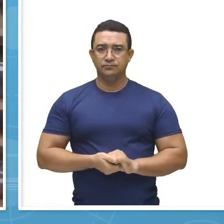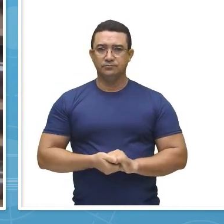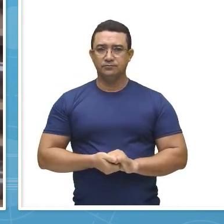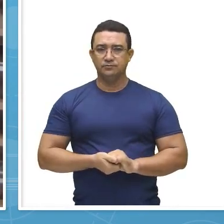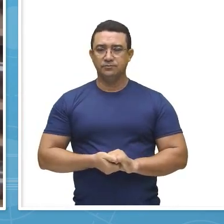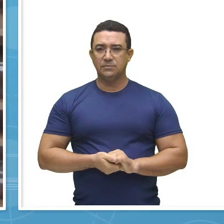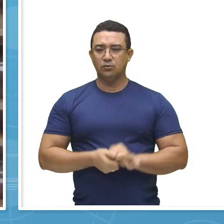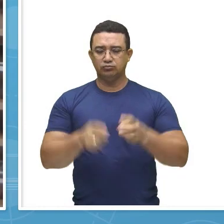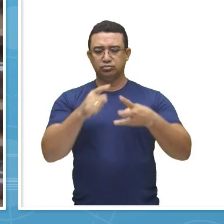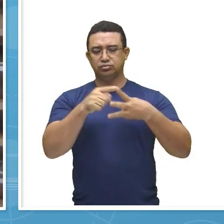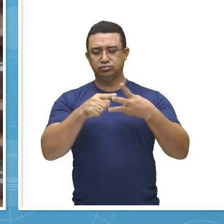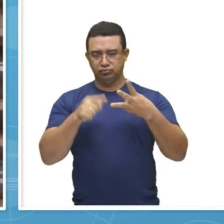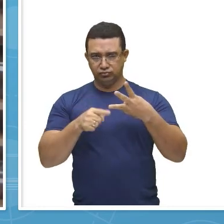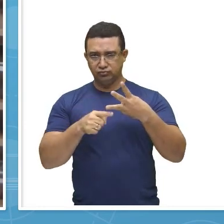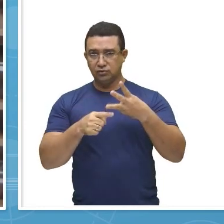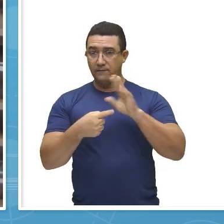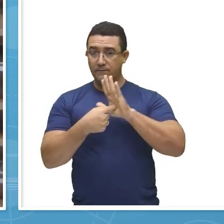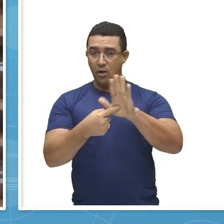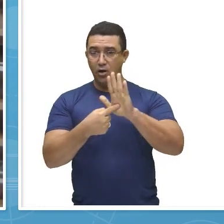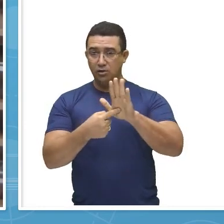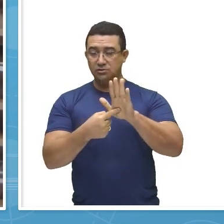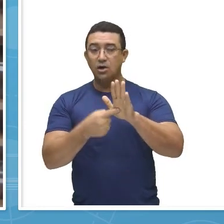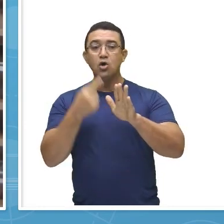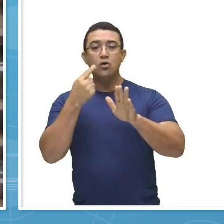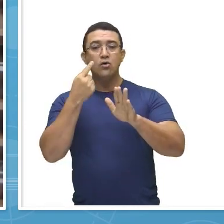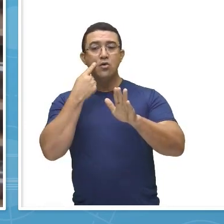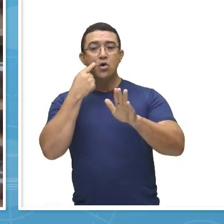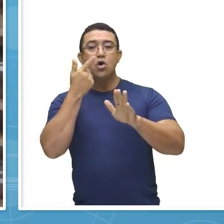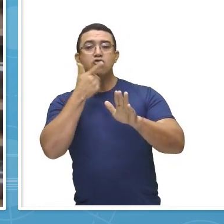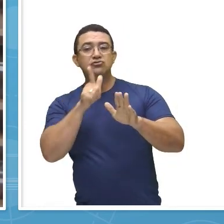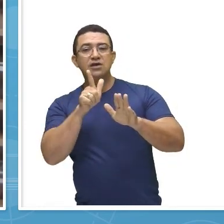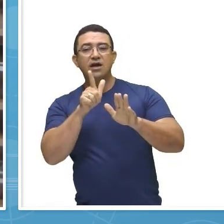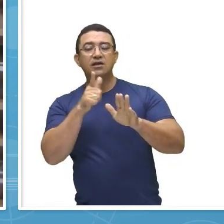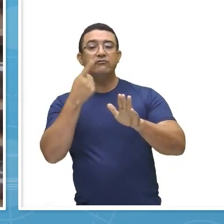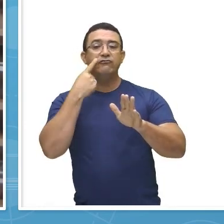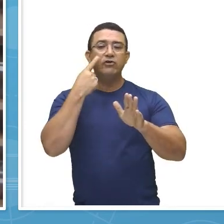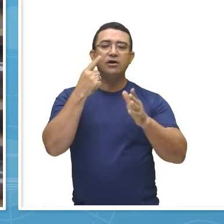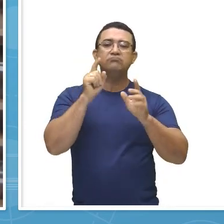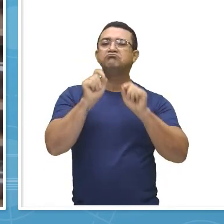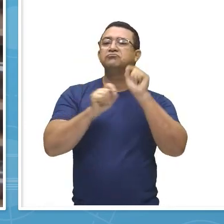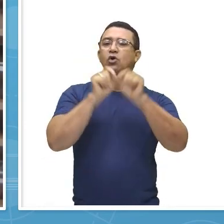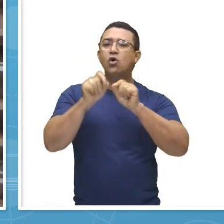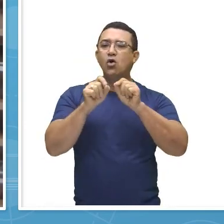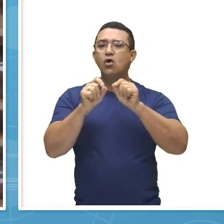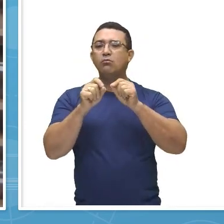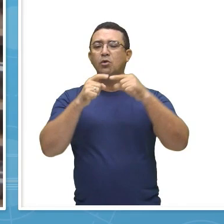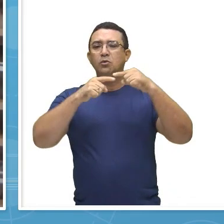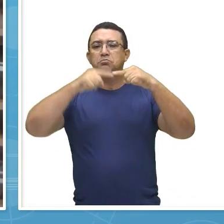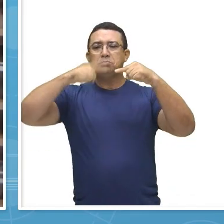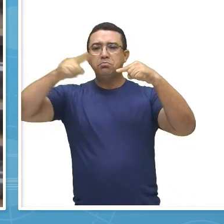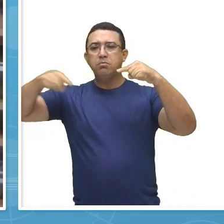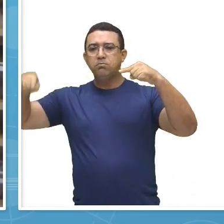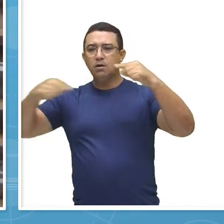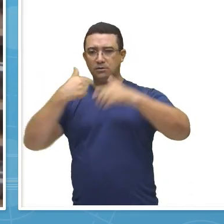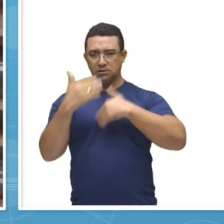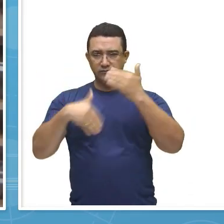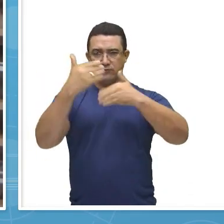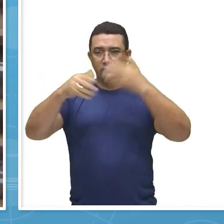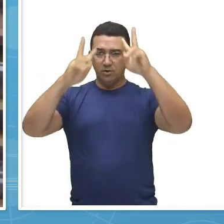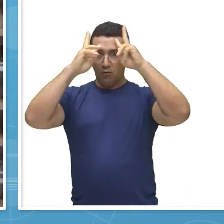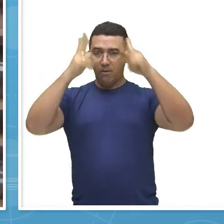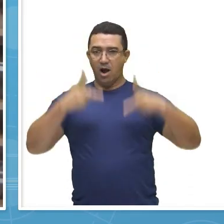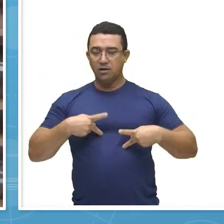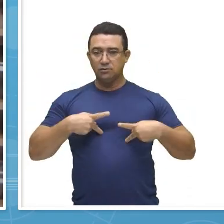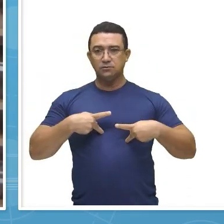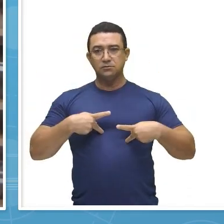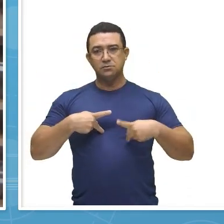desses indicadores que a gente consegue aferir, né, o grau de desenvolvimento. Vale lembrar que o